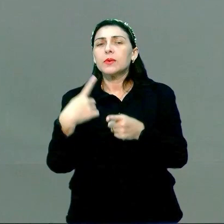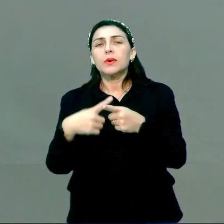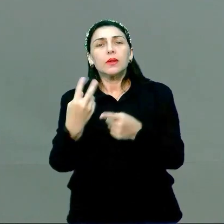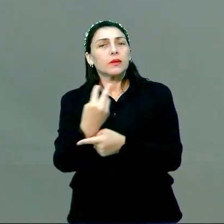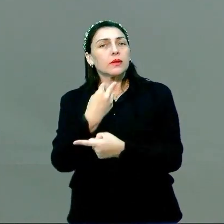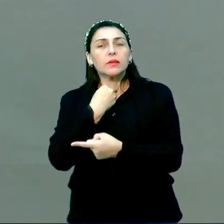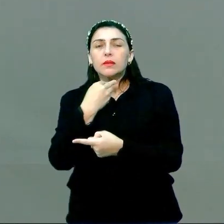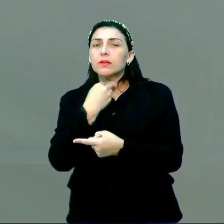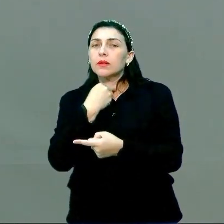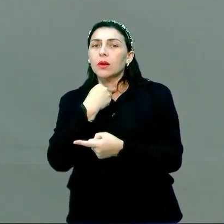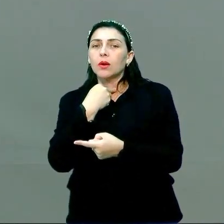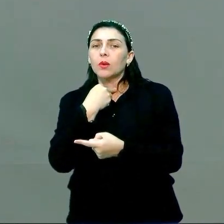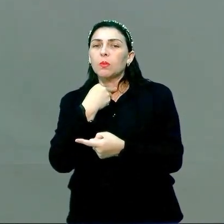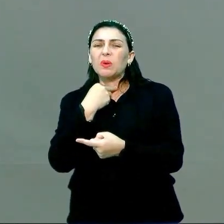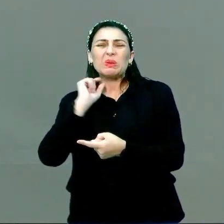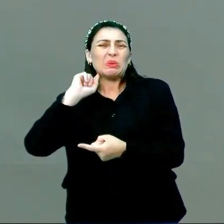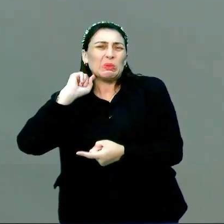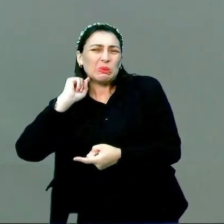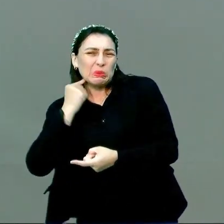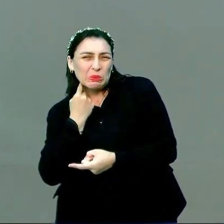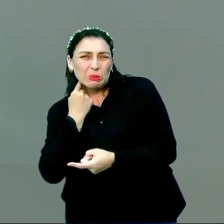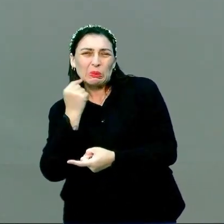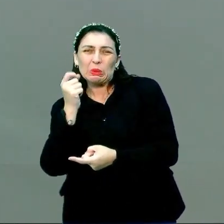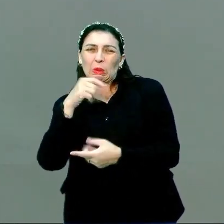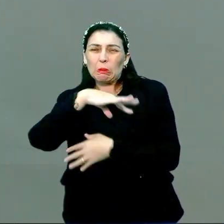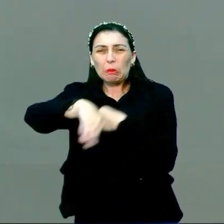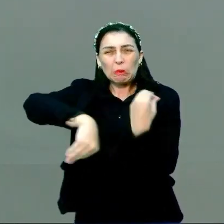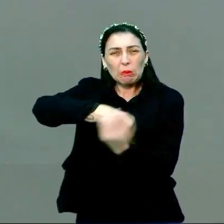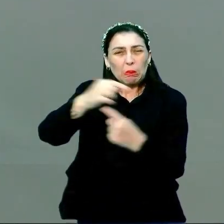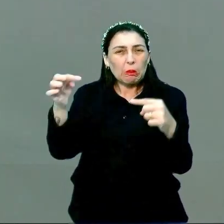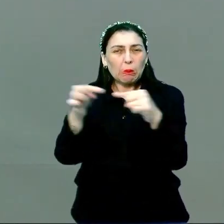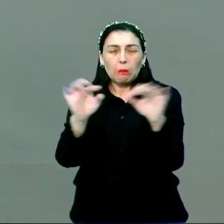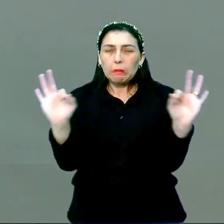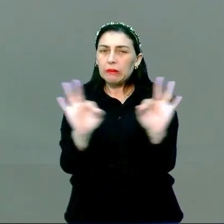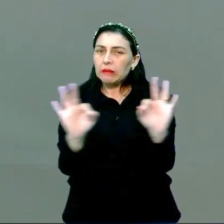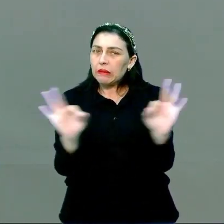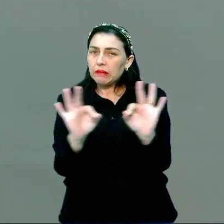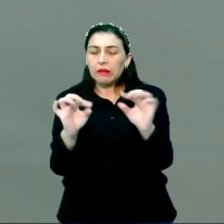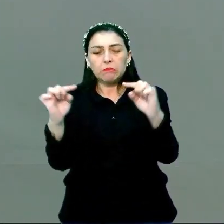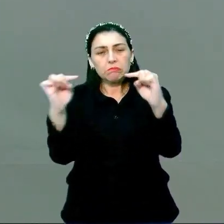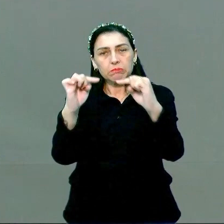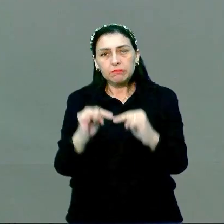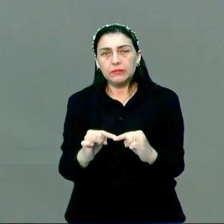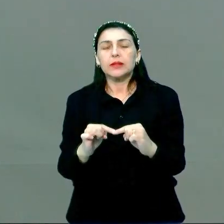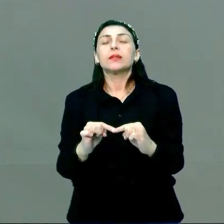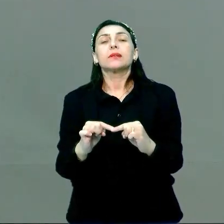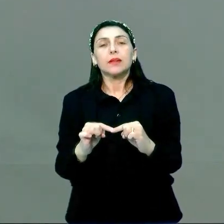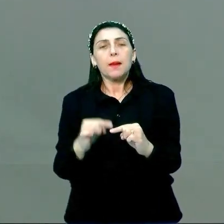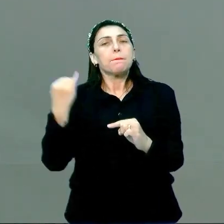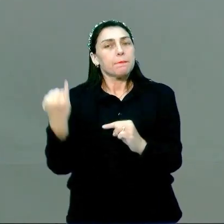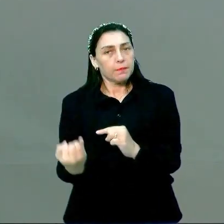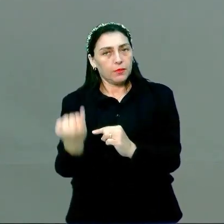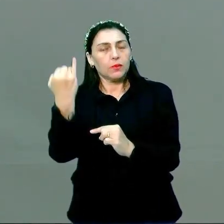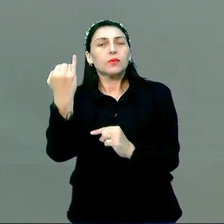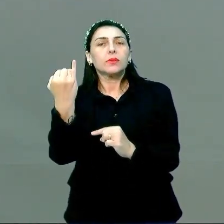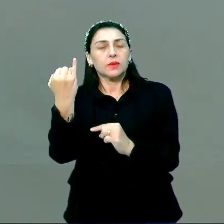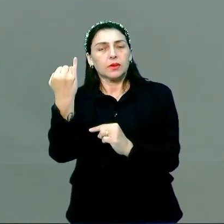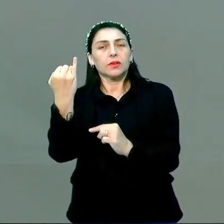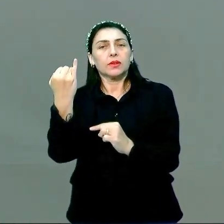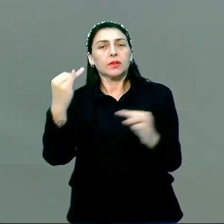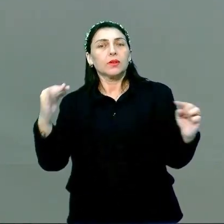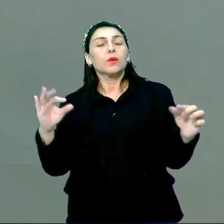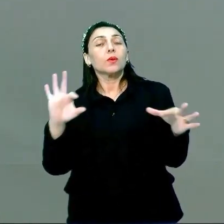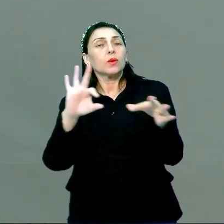também não pode ser aquele cartaz sujo, em que as cores elas não combinam e elas não se alinham. Então, tudo isso é importante na questão